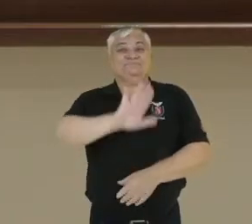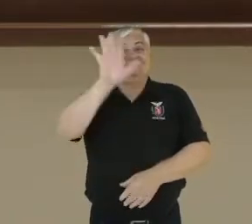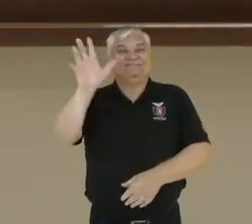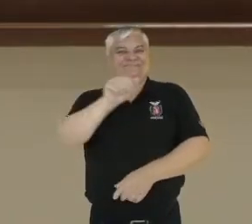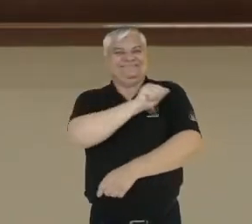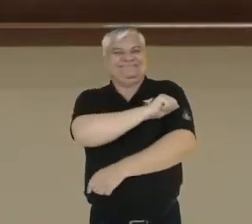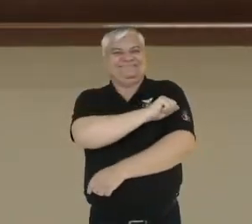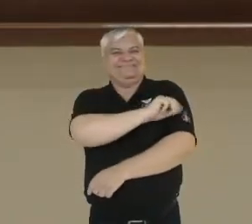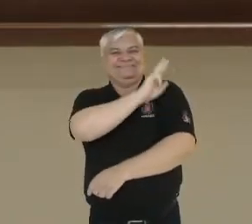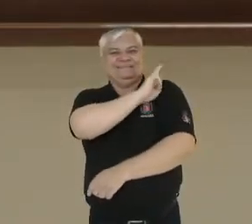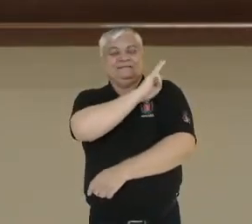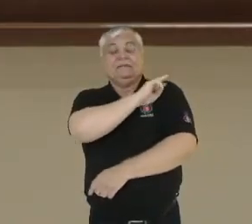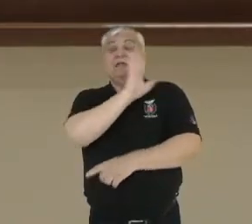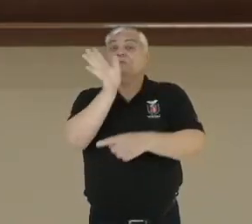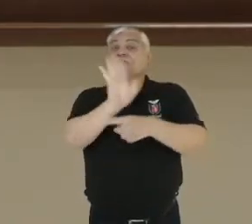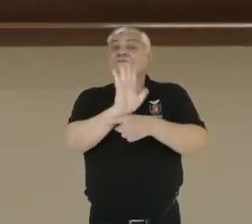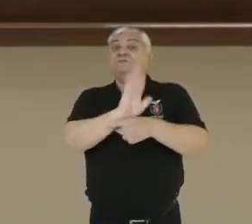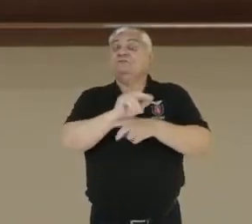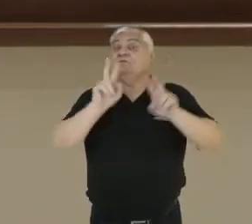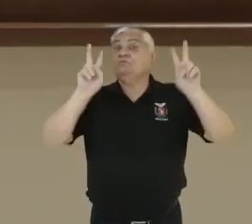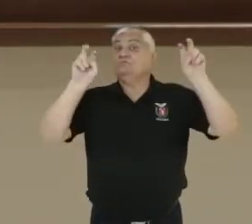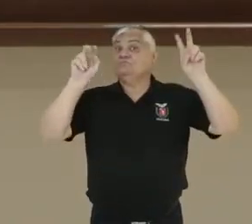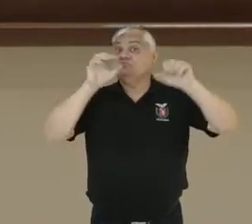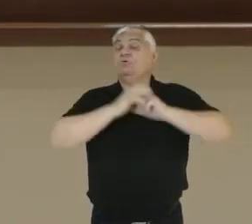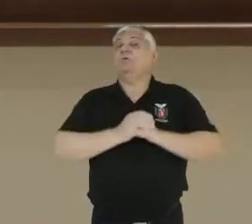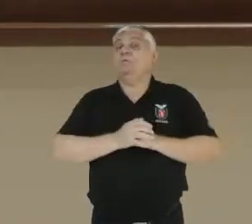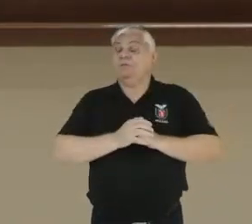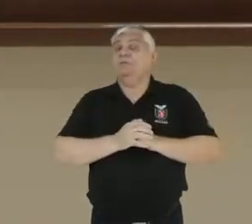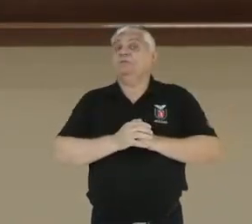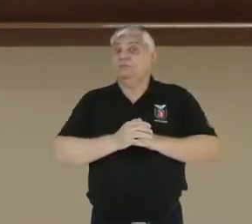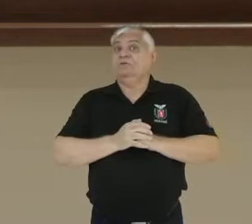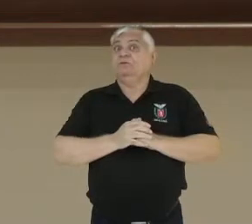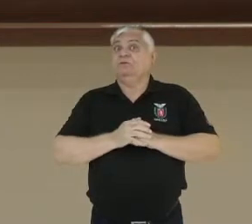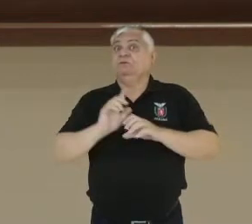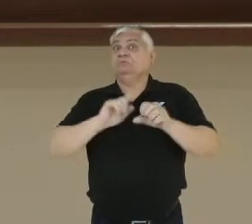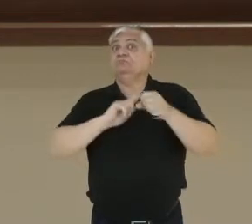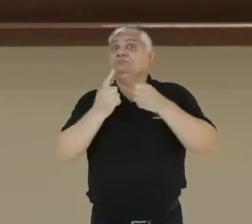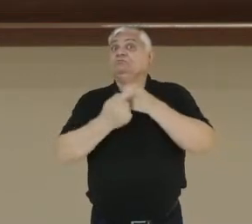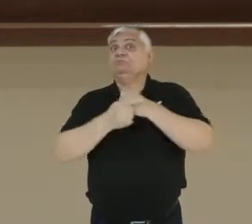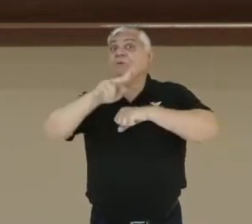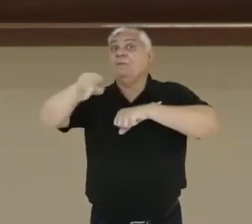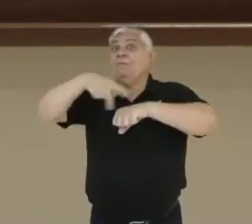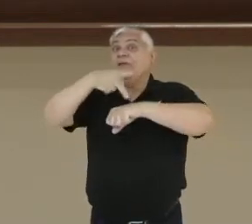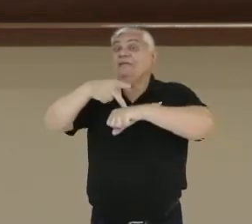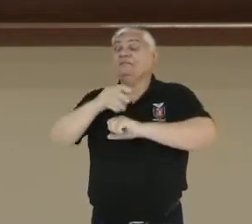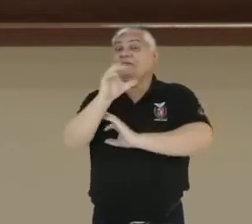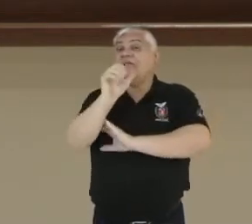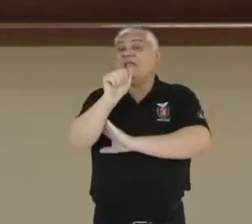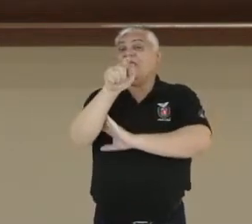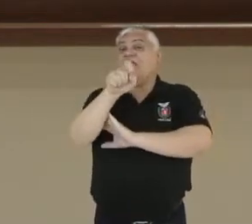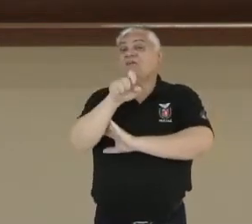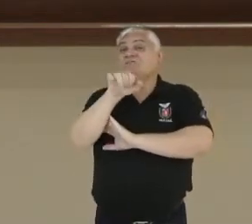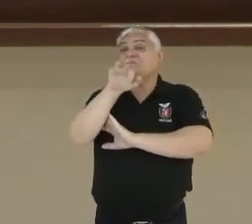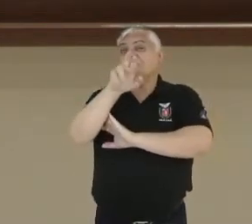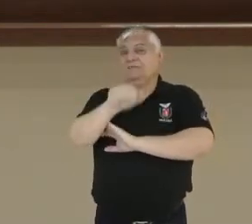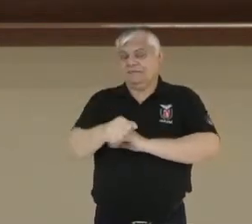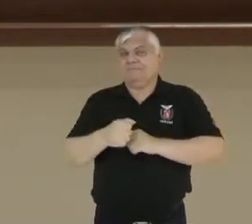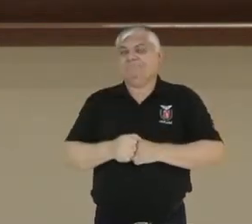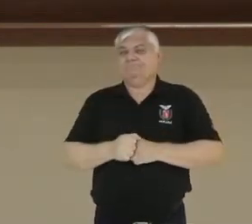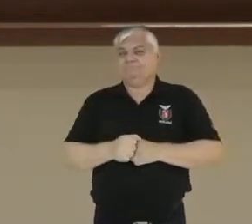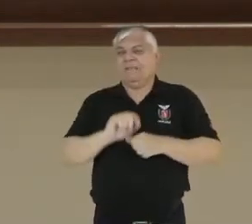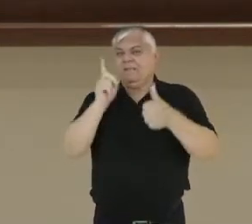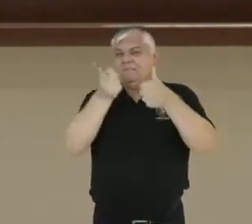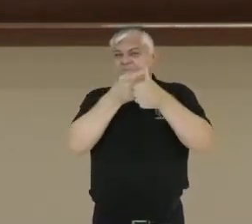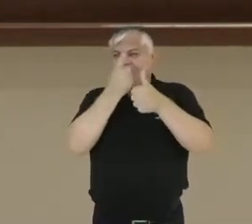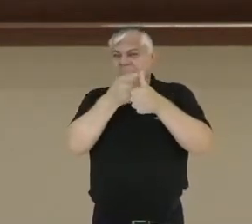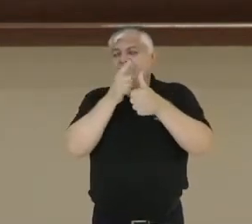estudantes da terceira série, nesse vídeo vamos falar sobre a questão geopolítica da Caxemira. Para que isso seja evidenciado, obviamente, a